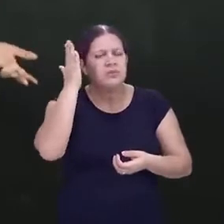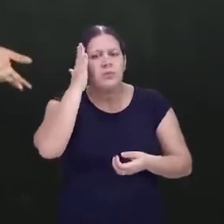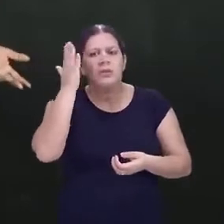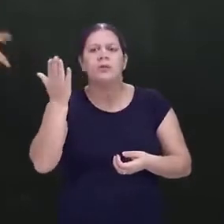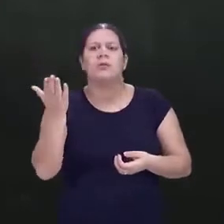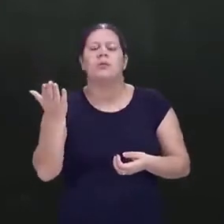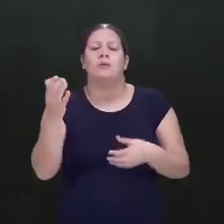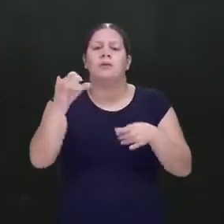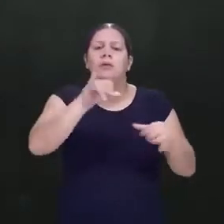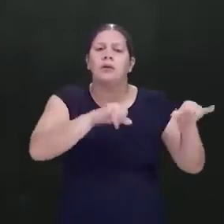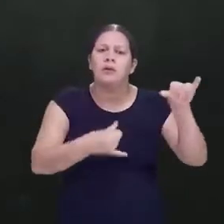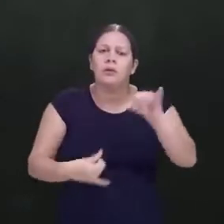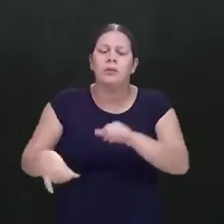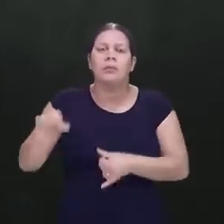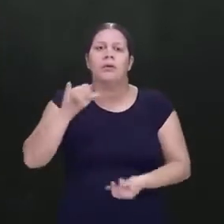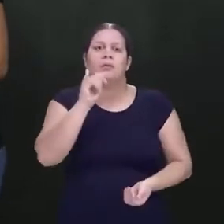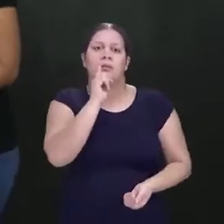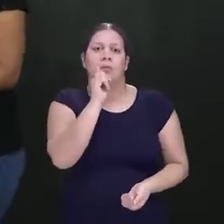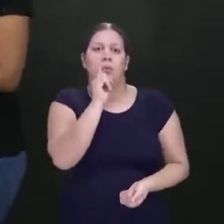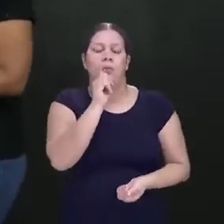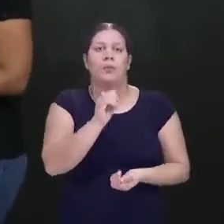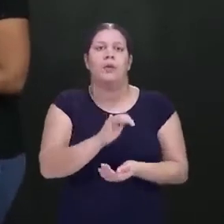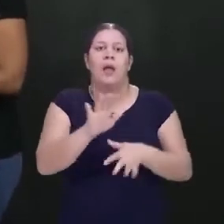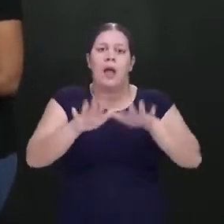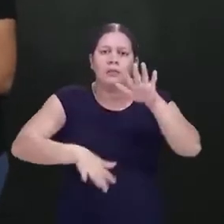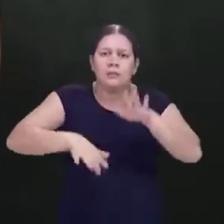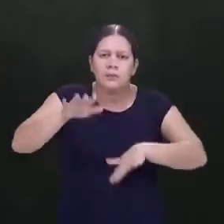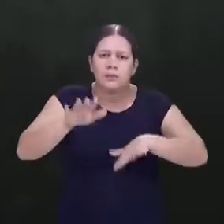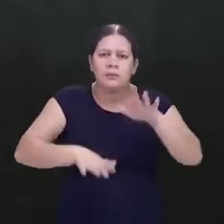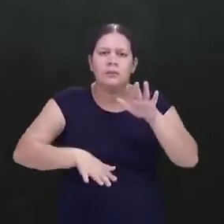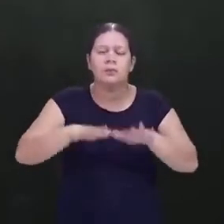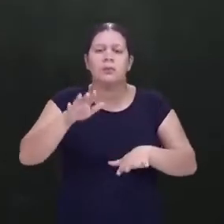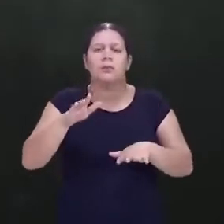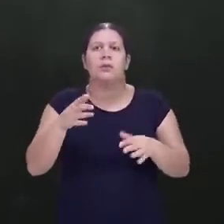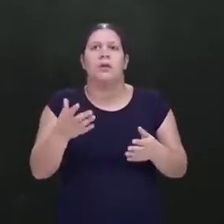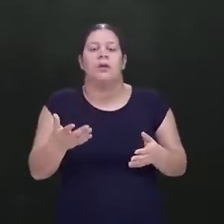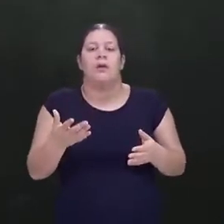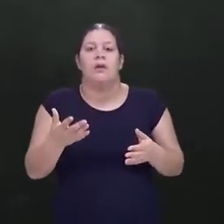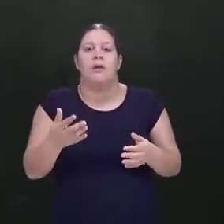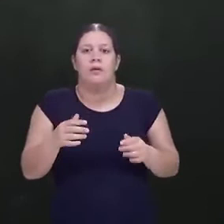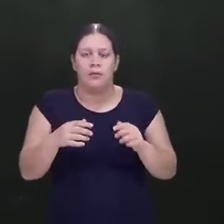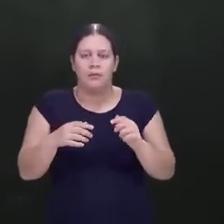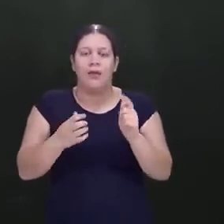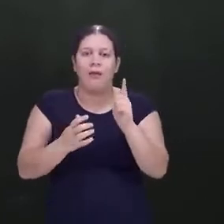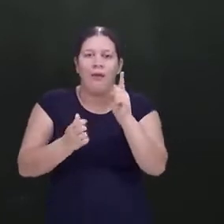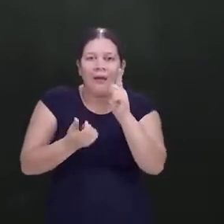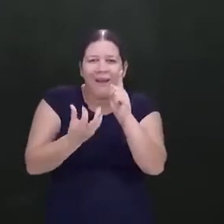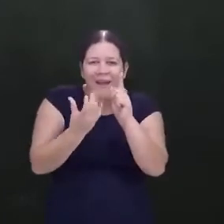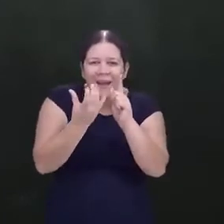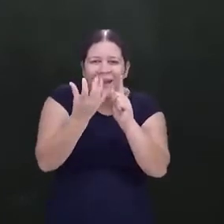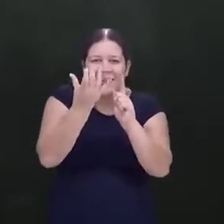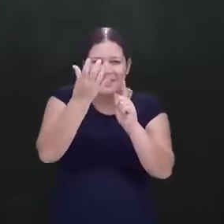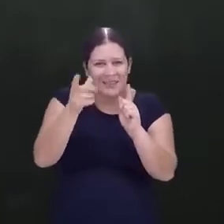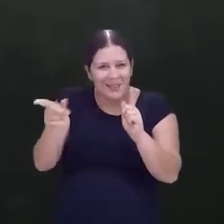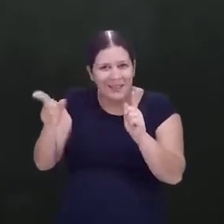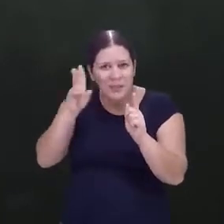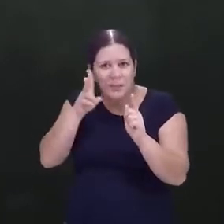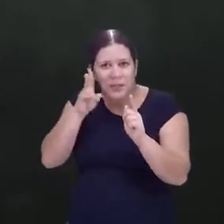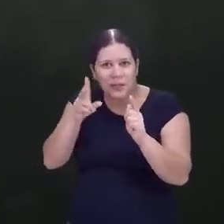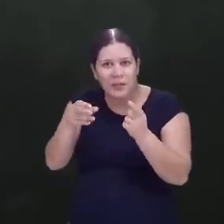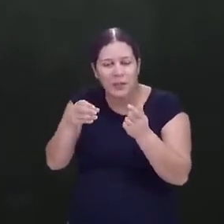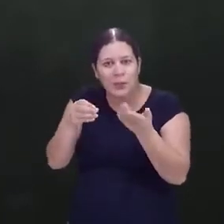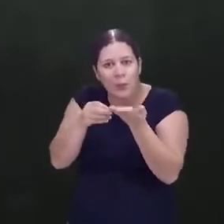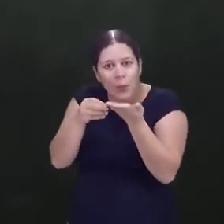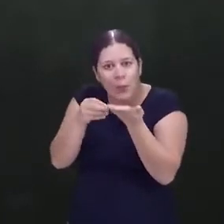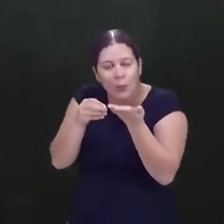química? Tem algumas formas de você ver. Por exemplo, às vezes você vai ver que liberou um gás. Viu no meu exemplo, no meu copinho aqui? Você